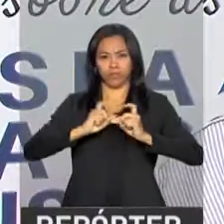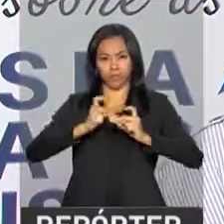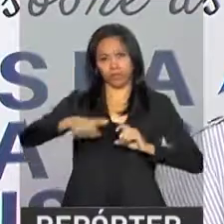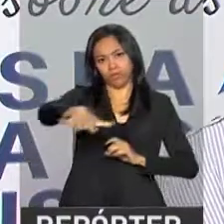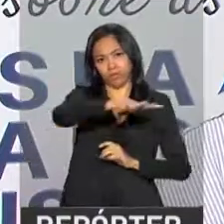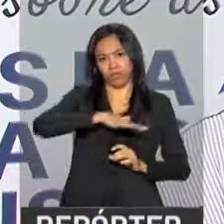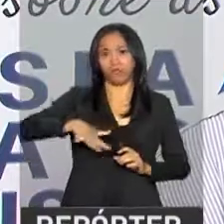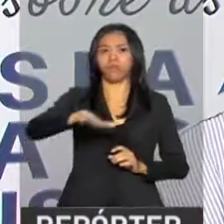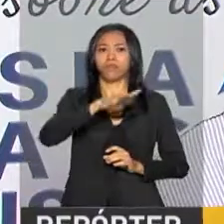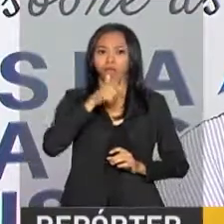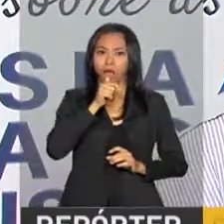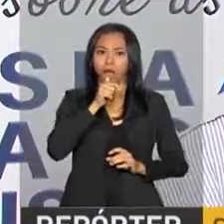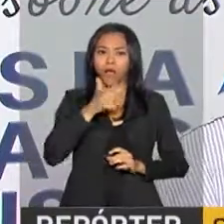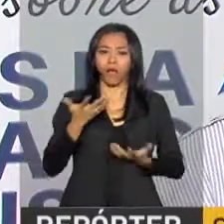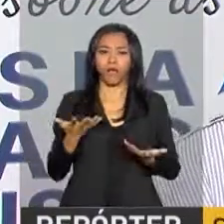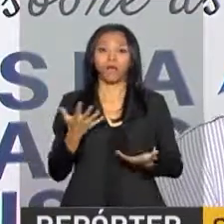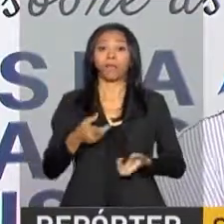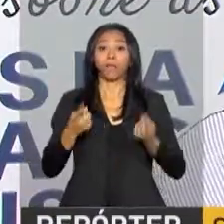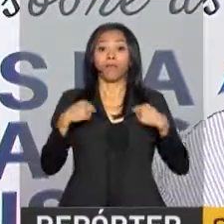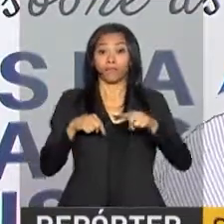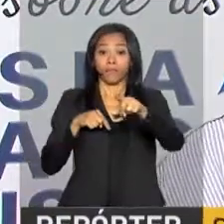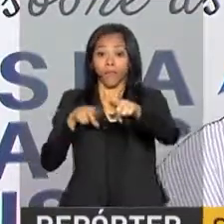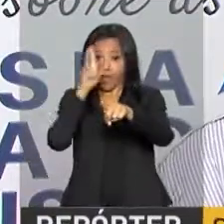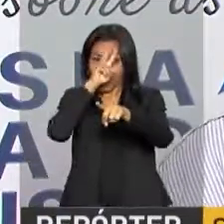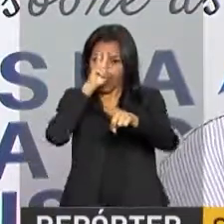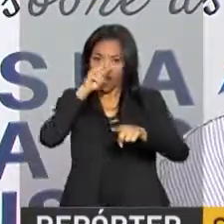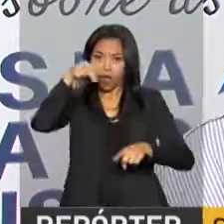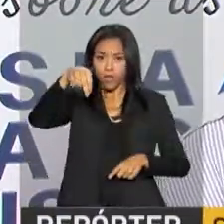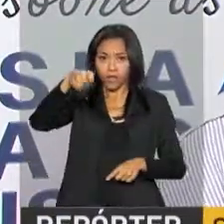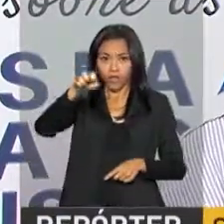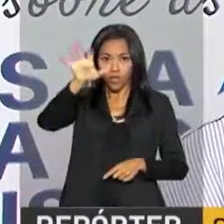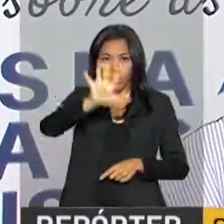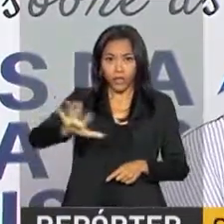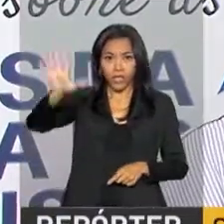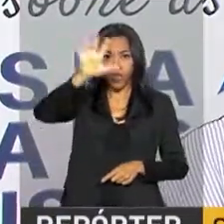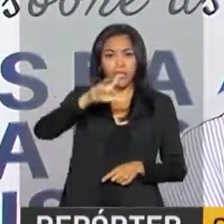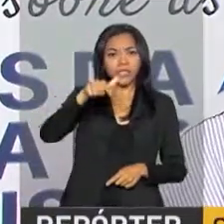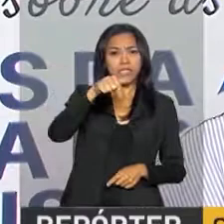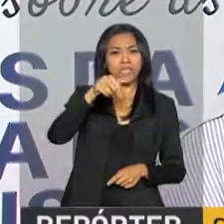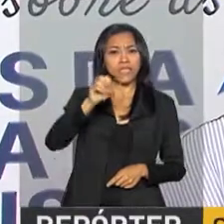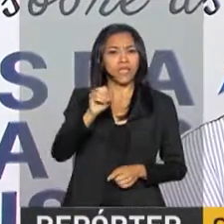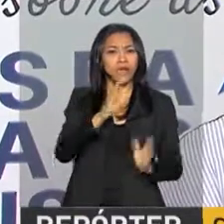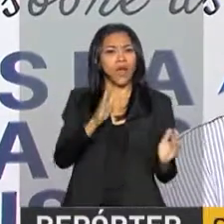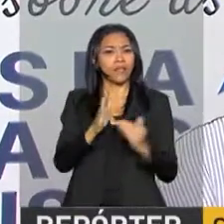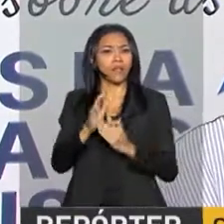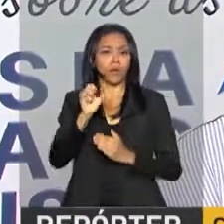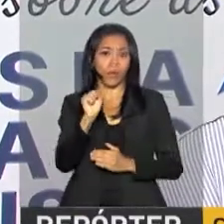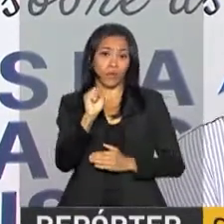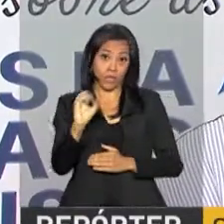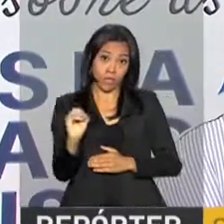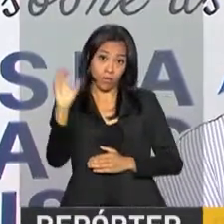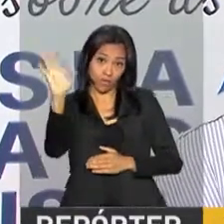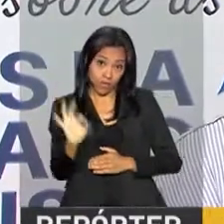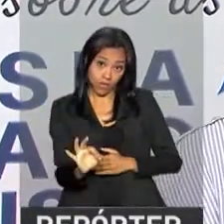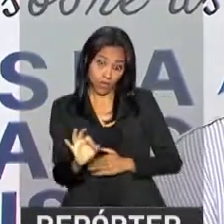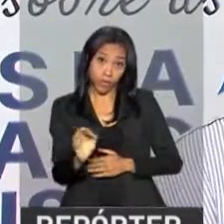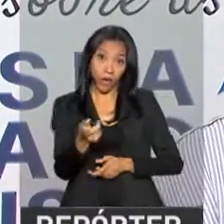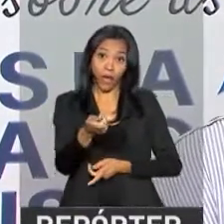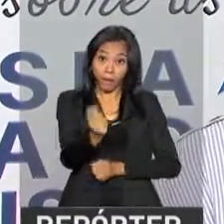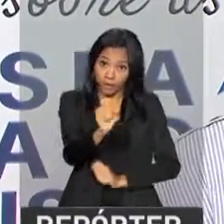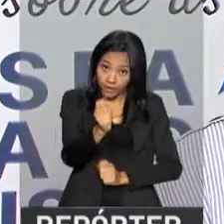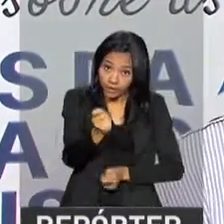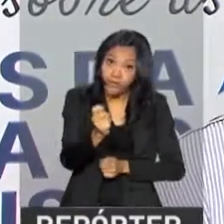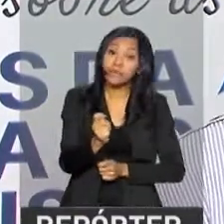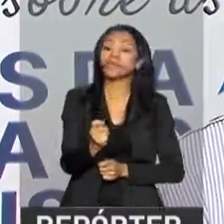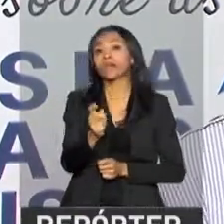tem que lembrar que no nordeste 70 até 80% a a pesca é é